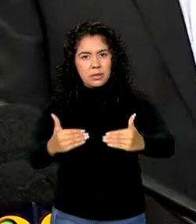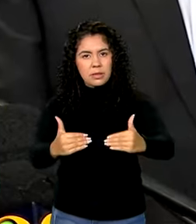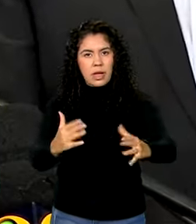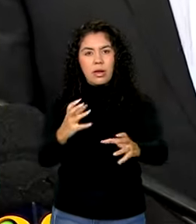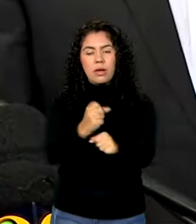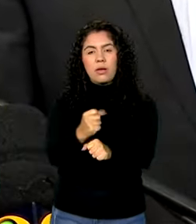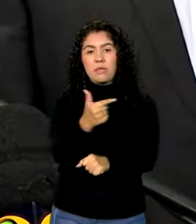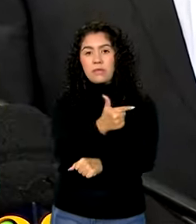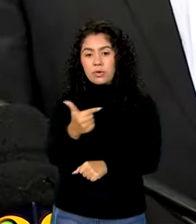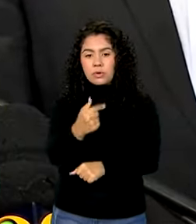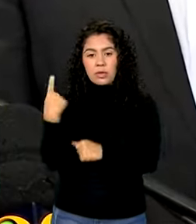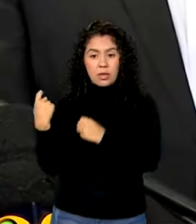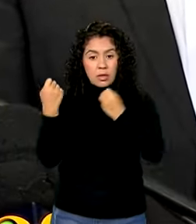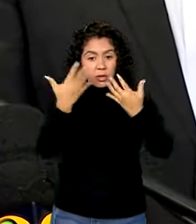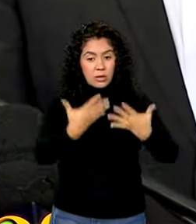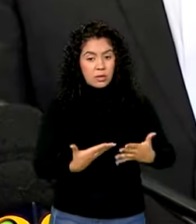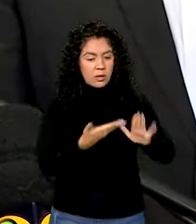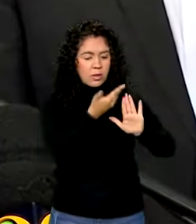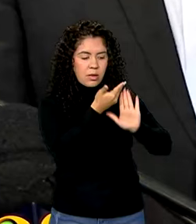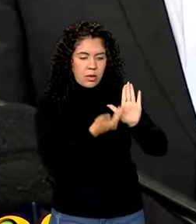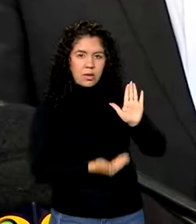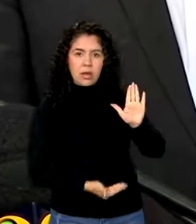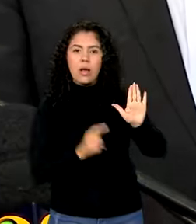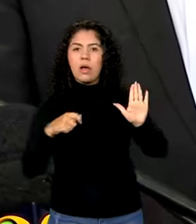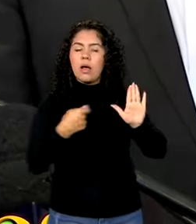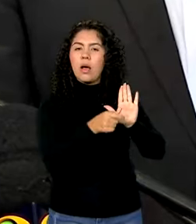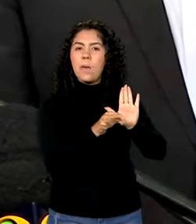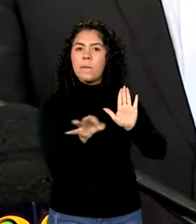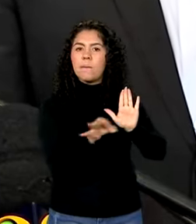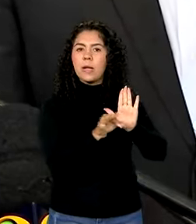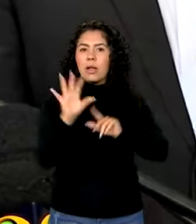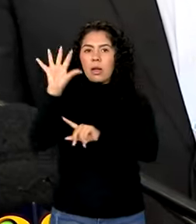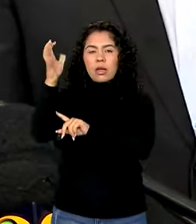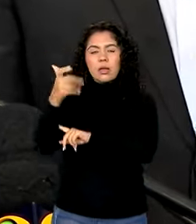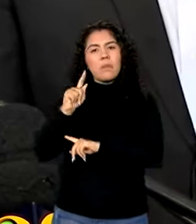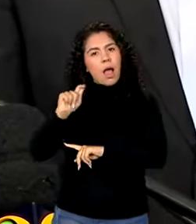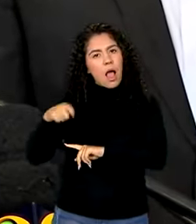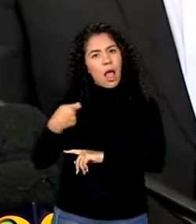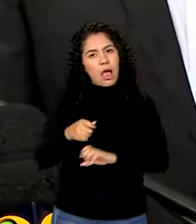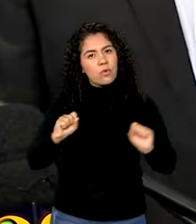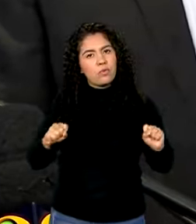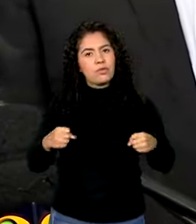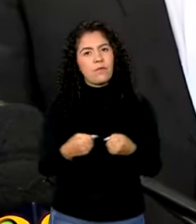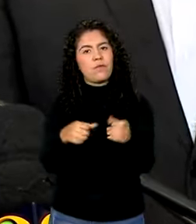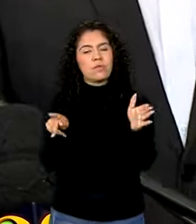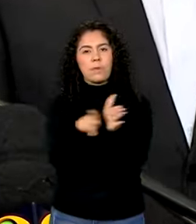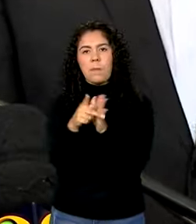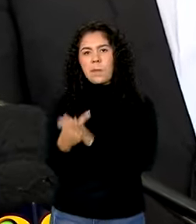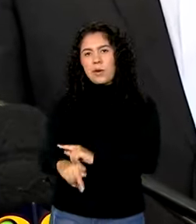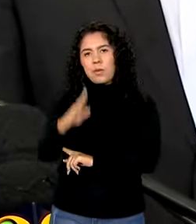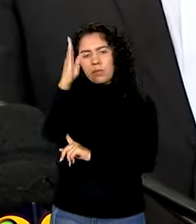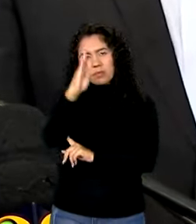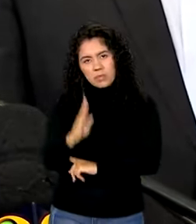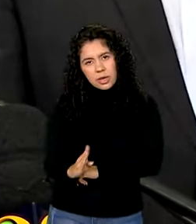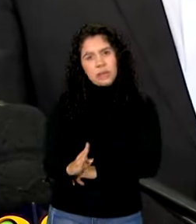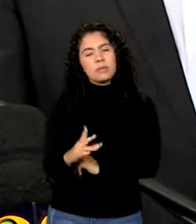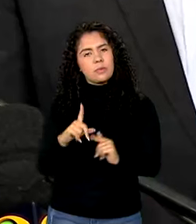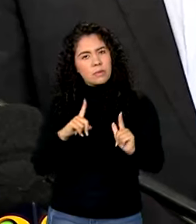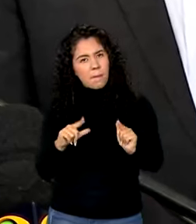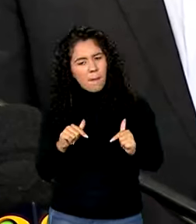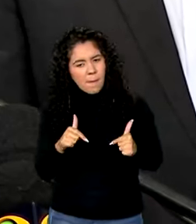Clima Participativo nada mais é do que o esforço que o Brasil vai fazer, já está